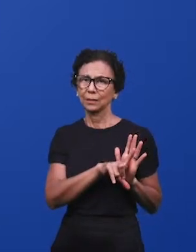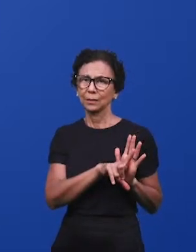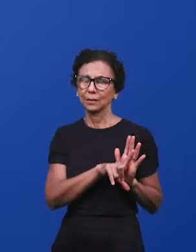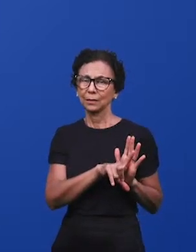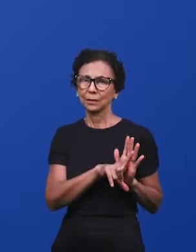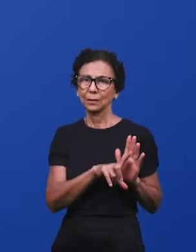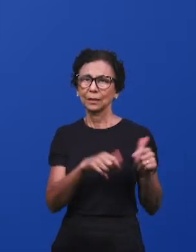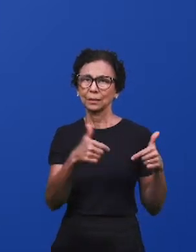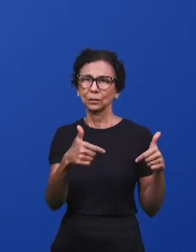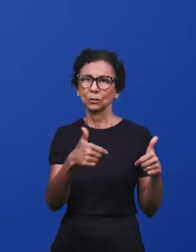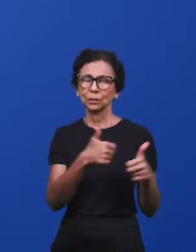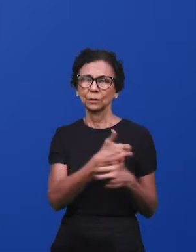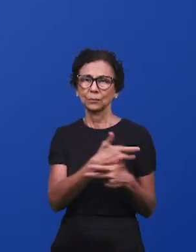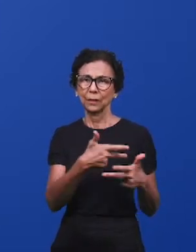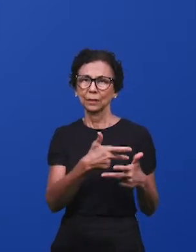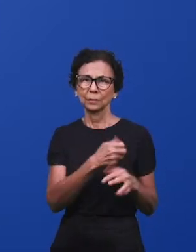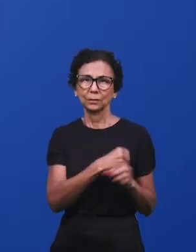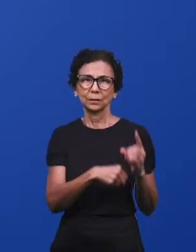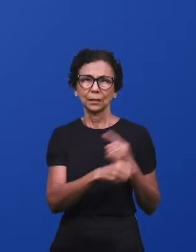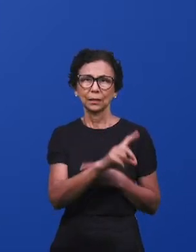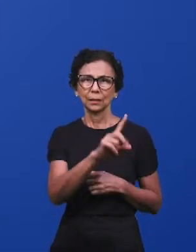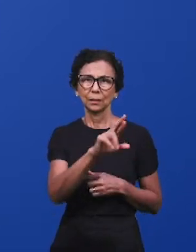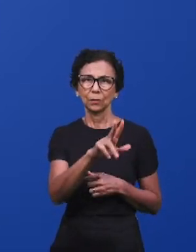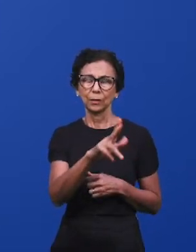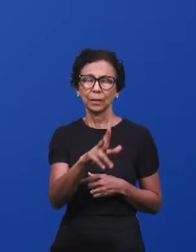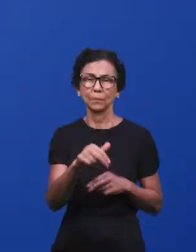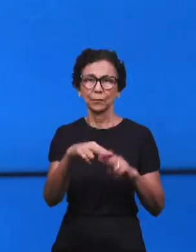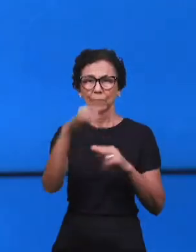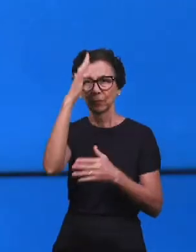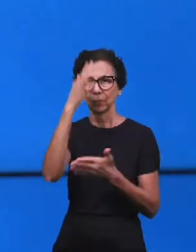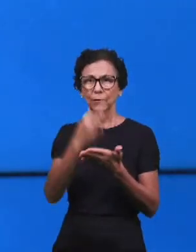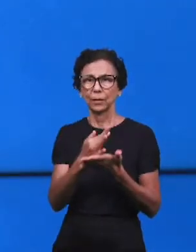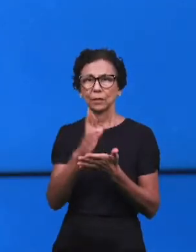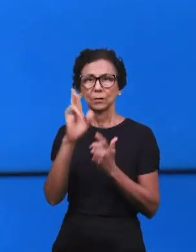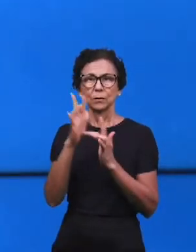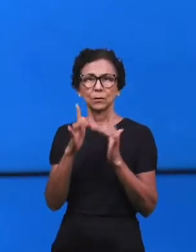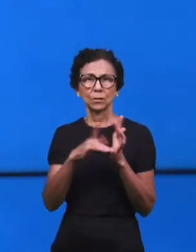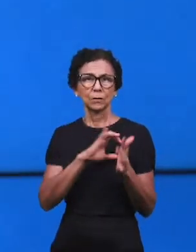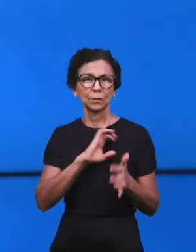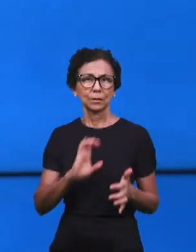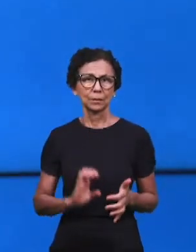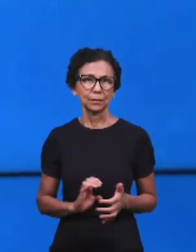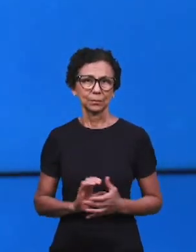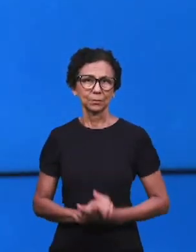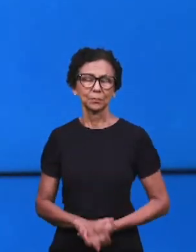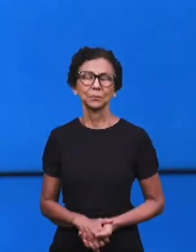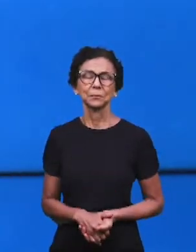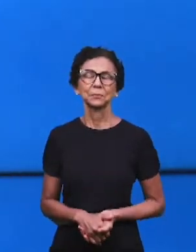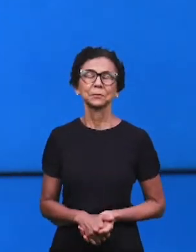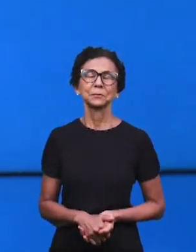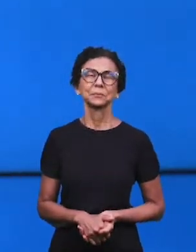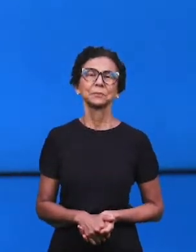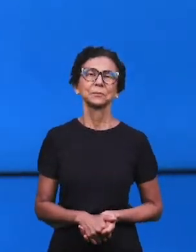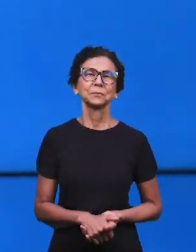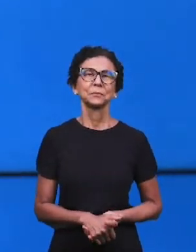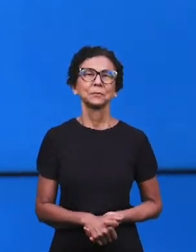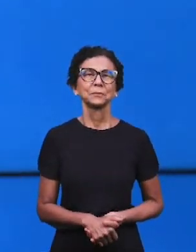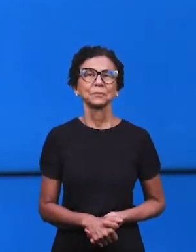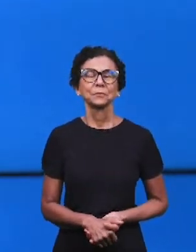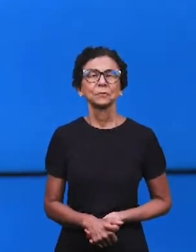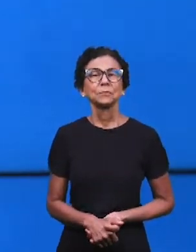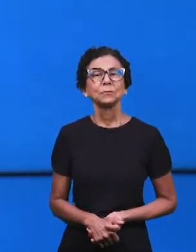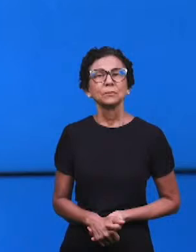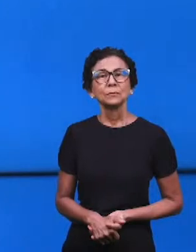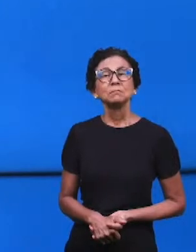Cristo Jesus. A paz seja Jesus, irmãos. Amém, Caio, a paz do Senhor Jesus. A igreja fiel realmente, ela